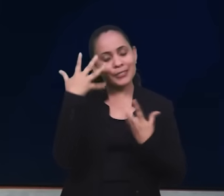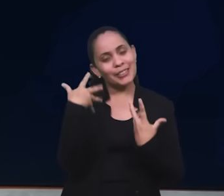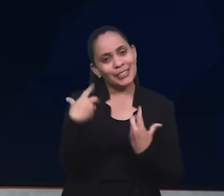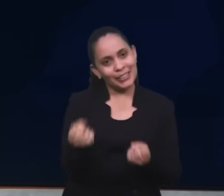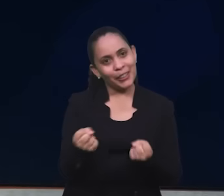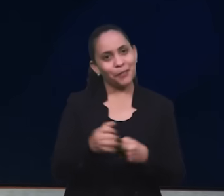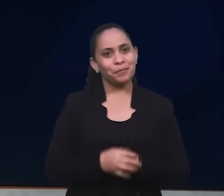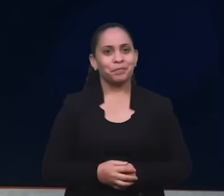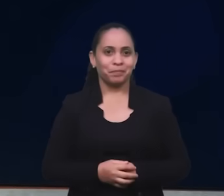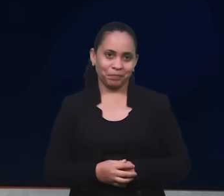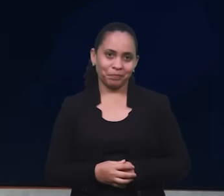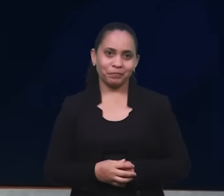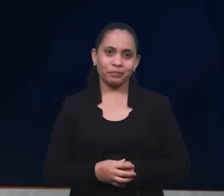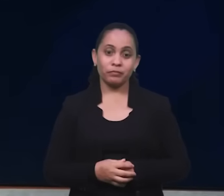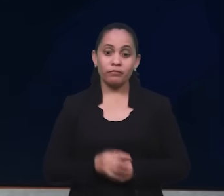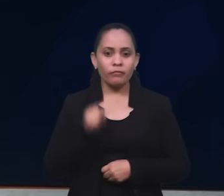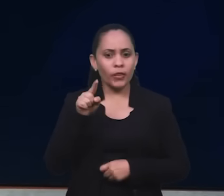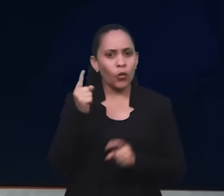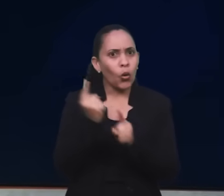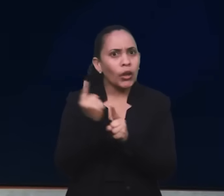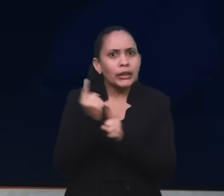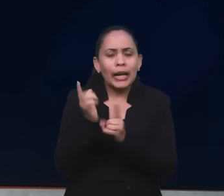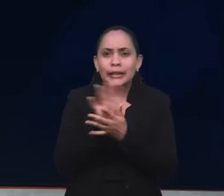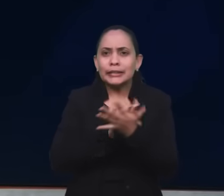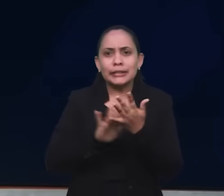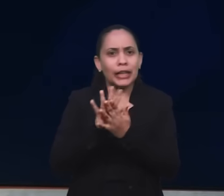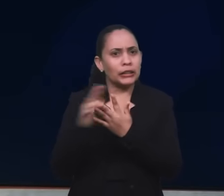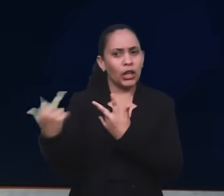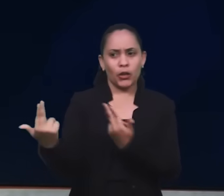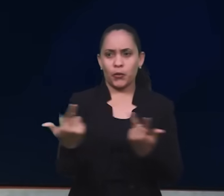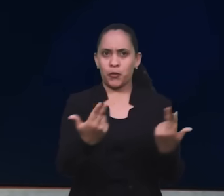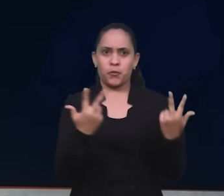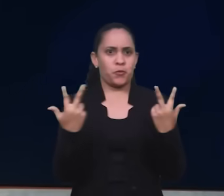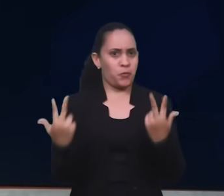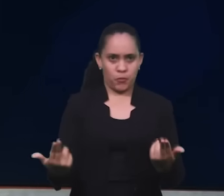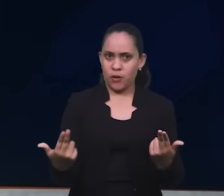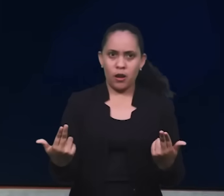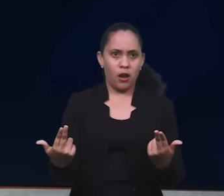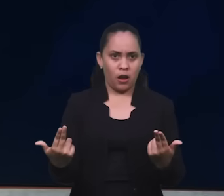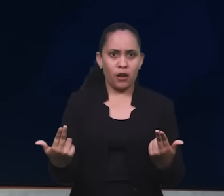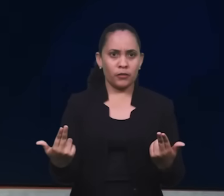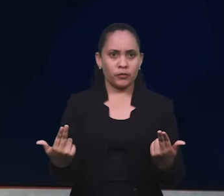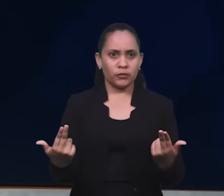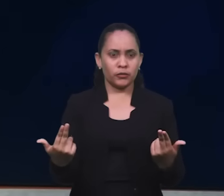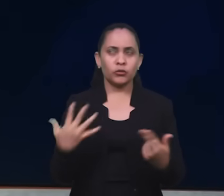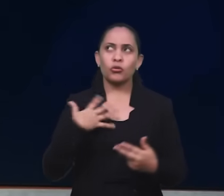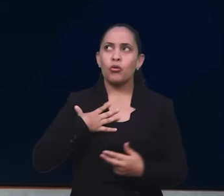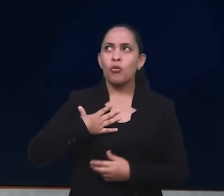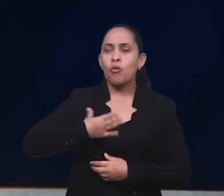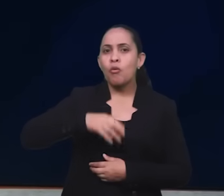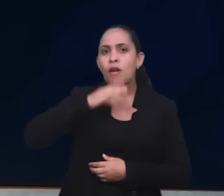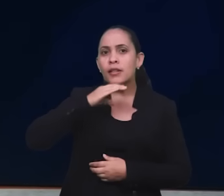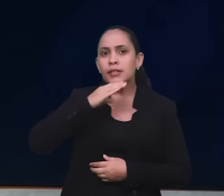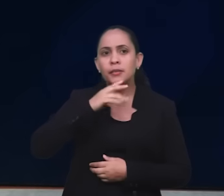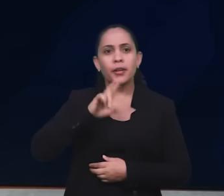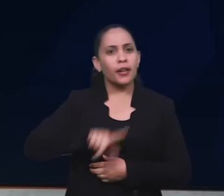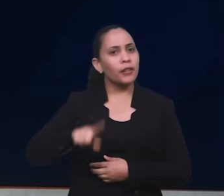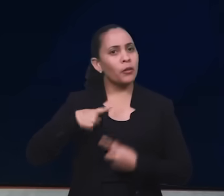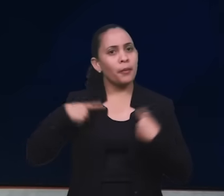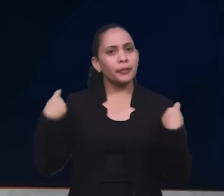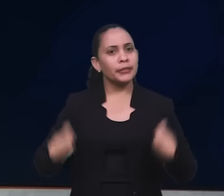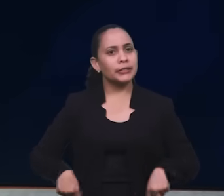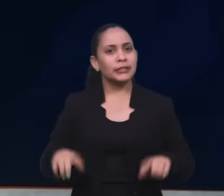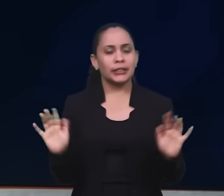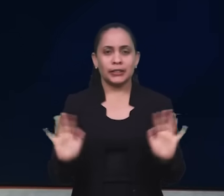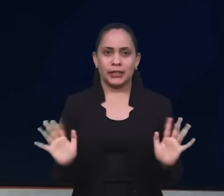convite. Você não vai encontrar nada igual. Você não precisa de recurso, você não precisa de conhecimento, você não precisa